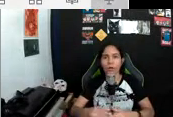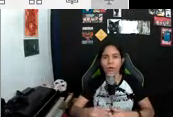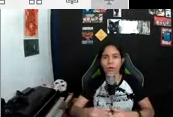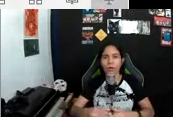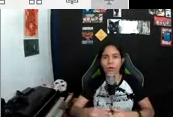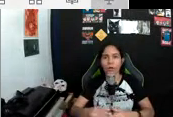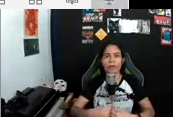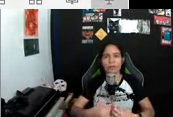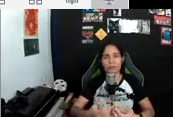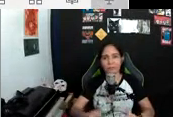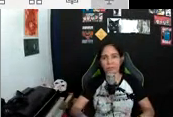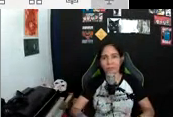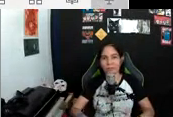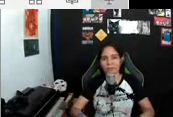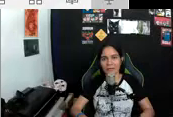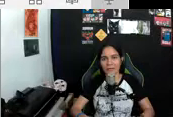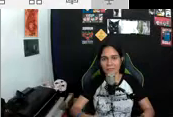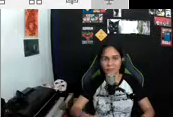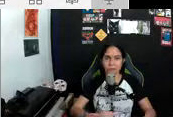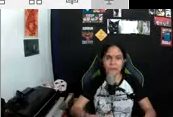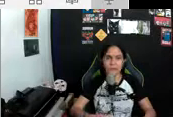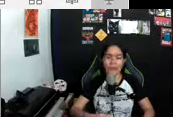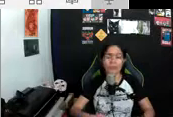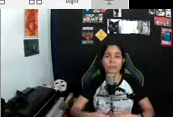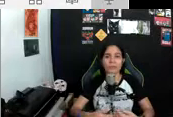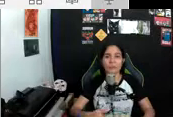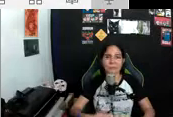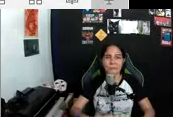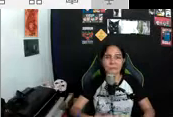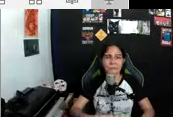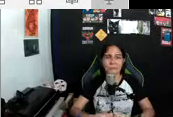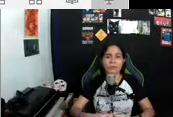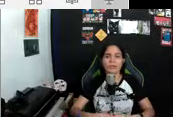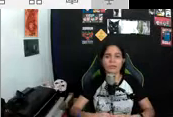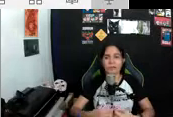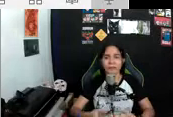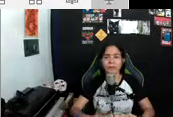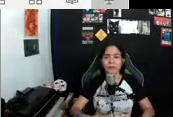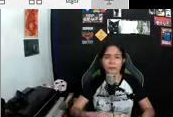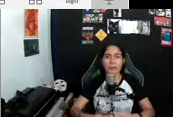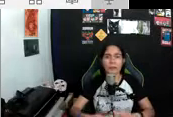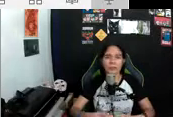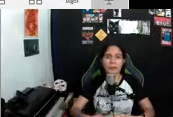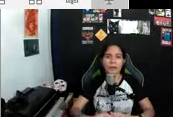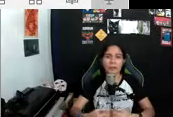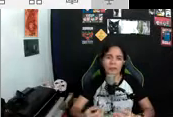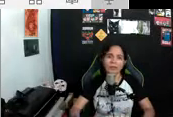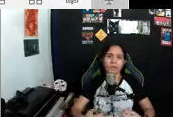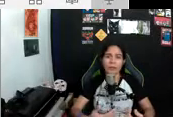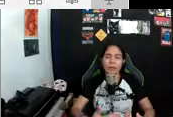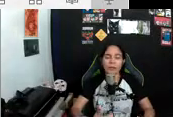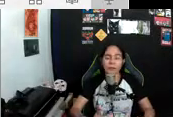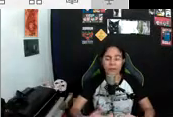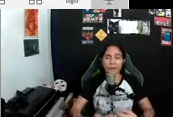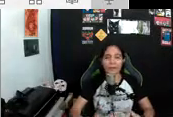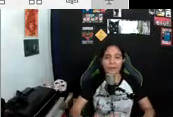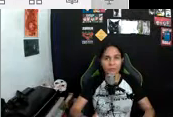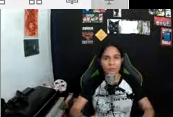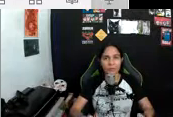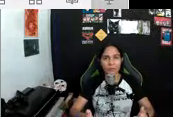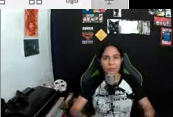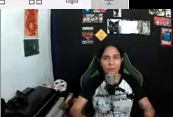Tá? Lógico que o conhecimento que você for ter, por ser mais abrangente, né, isso pode colaborar com que